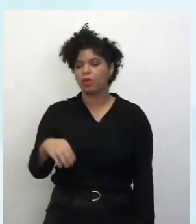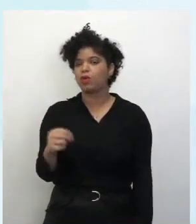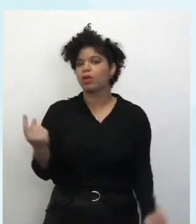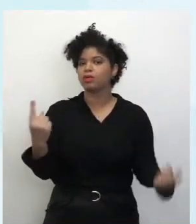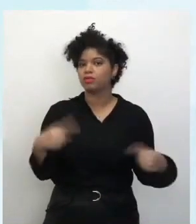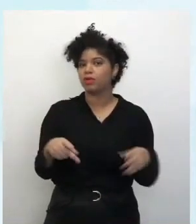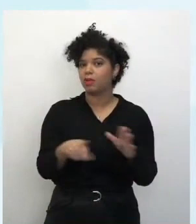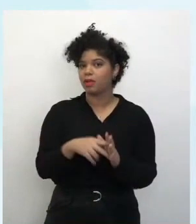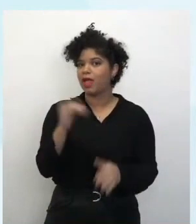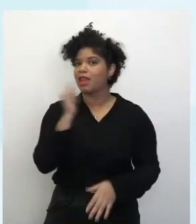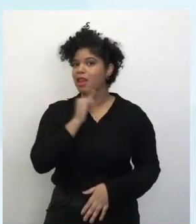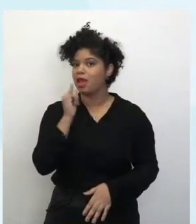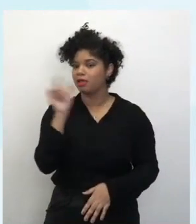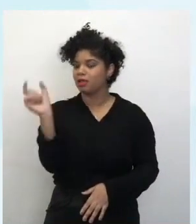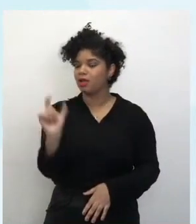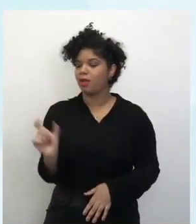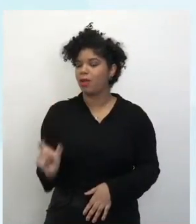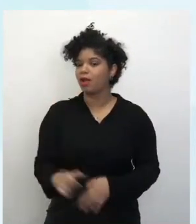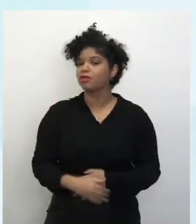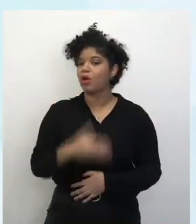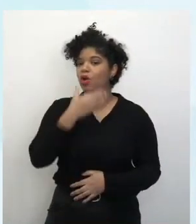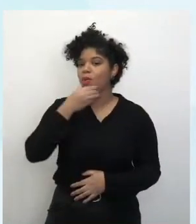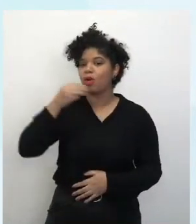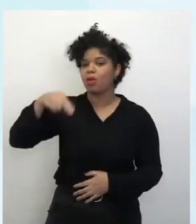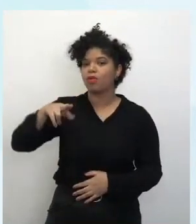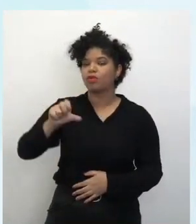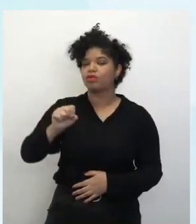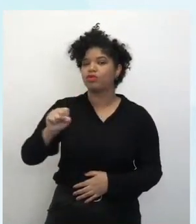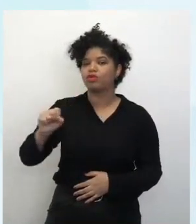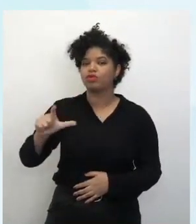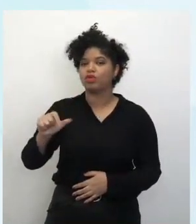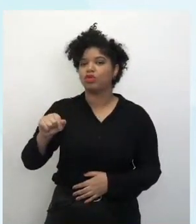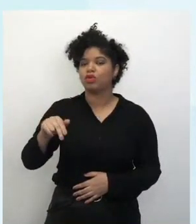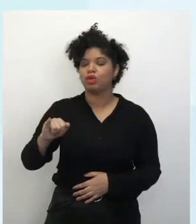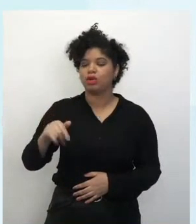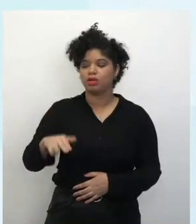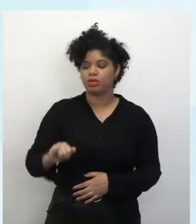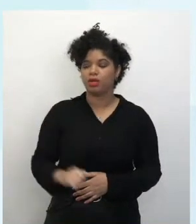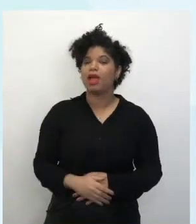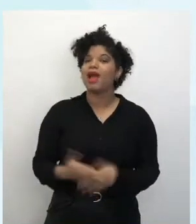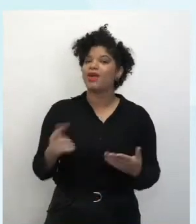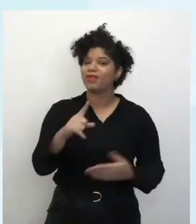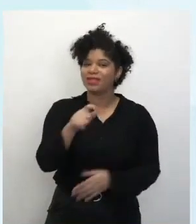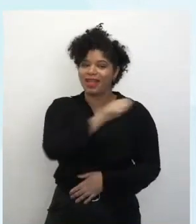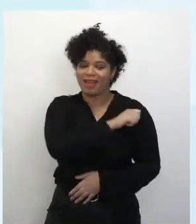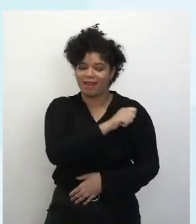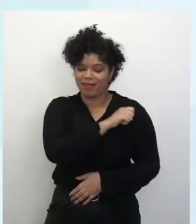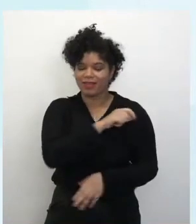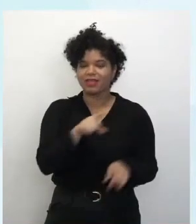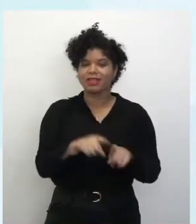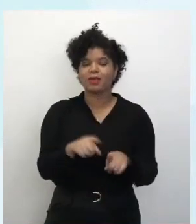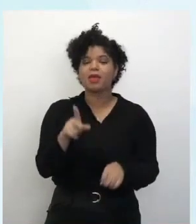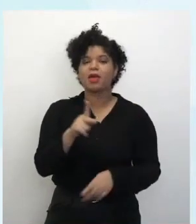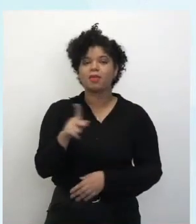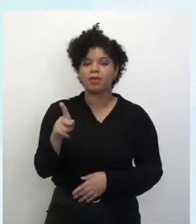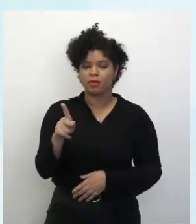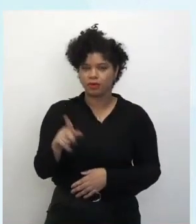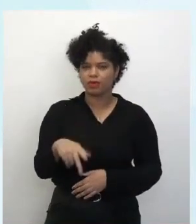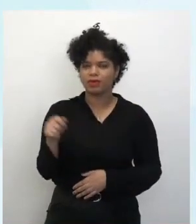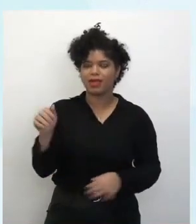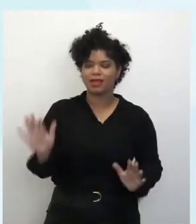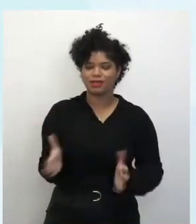fascismo italiano de Benito Mussolini eu queria agora que o aluninho ou que melhora ainda o professor